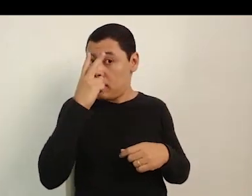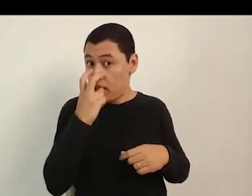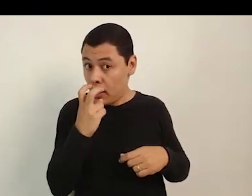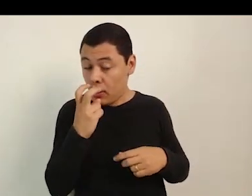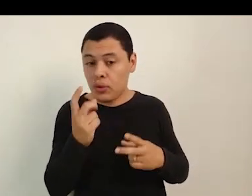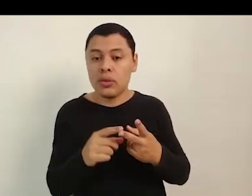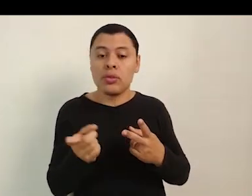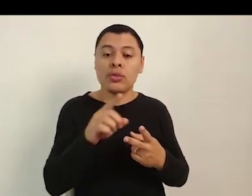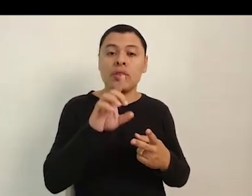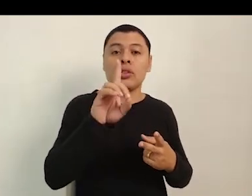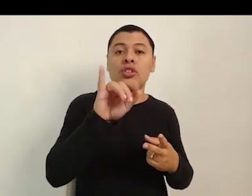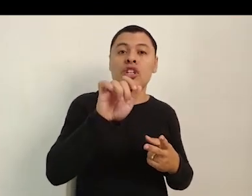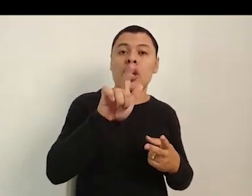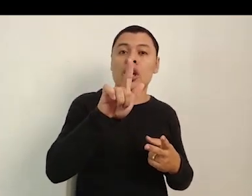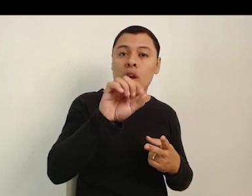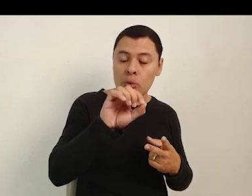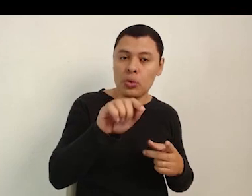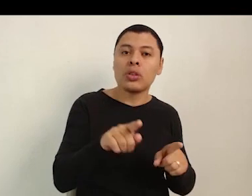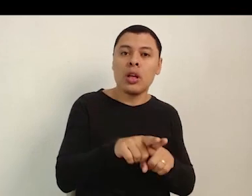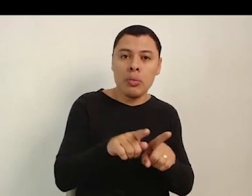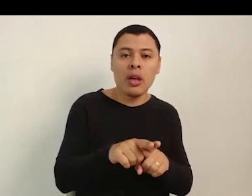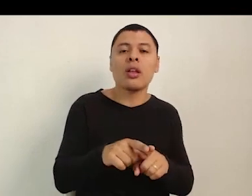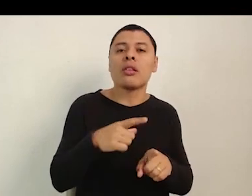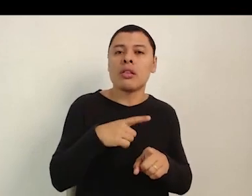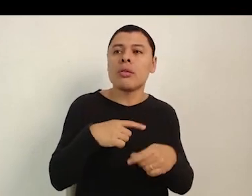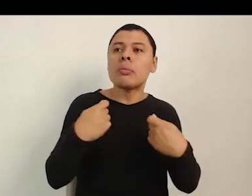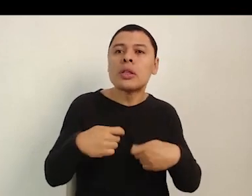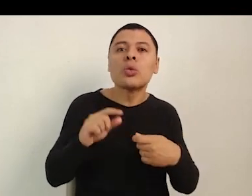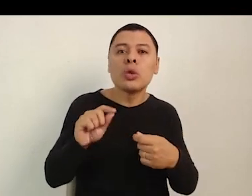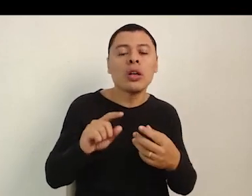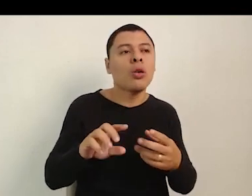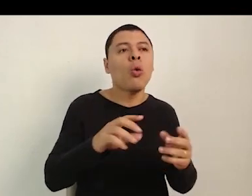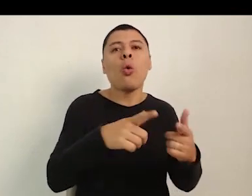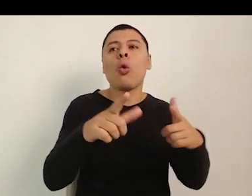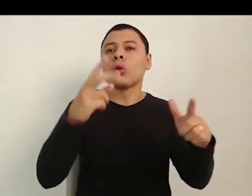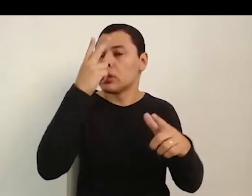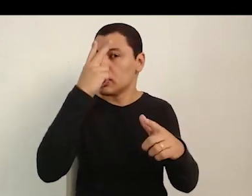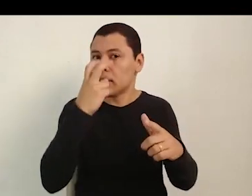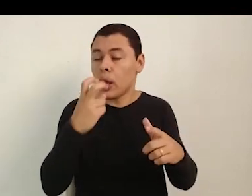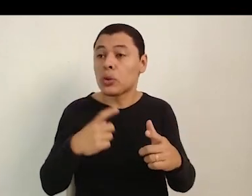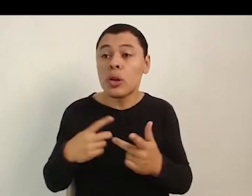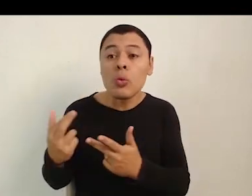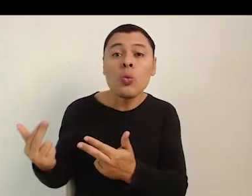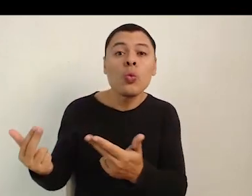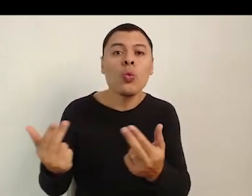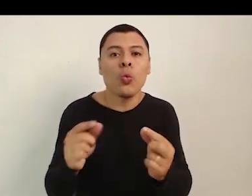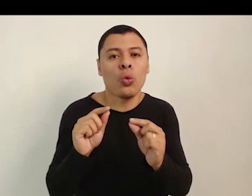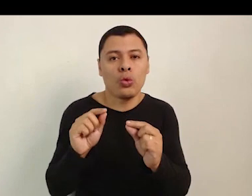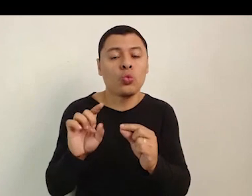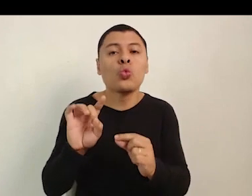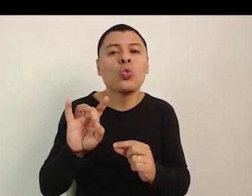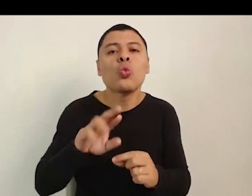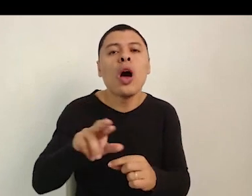Diego, que está aqui no chat, também tem, a necessidade que outros diversos cegos também têm em comum, e não personalizar